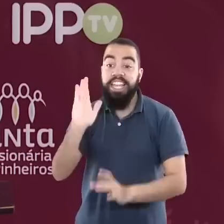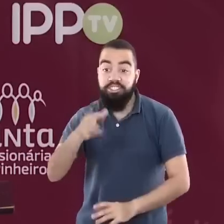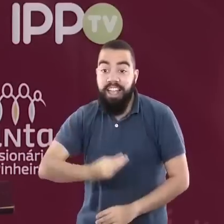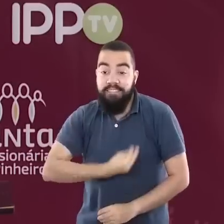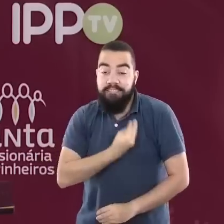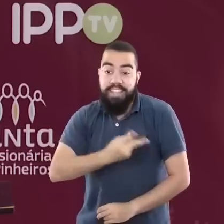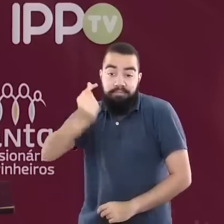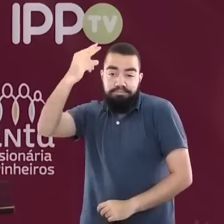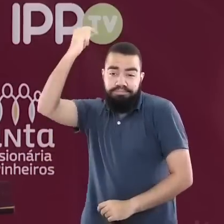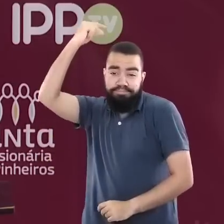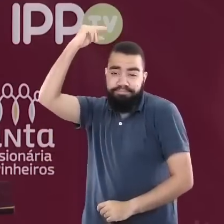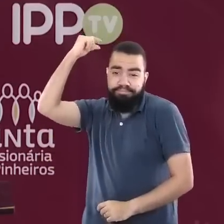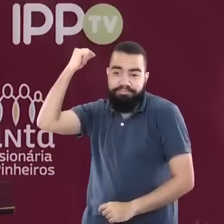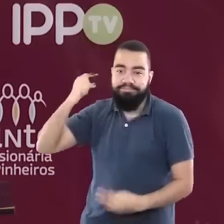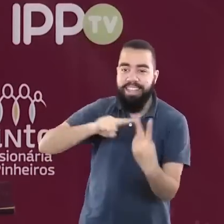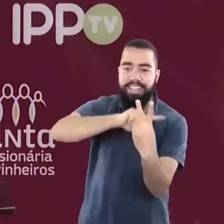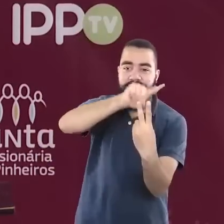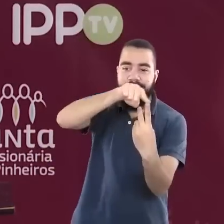Santo